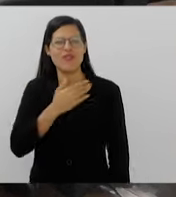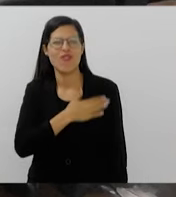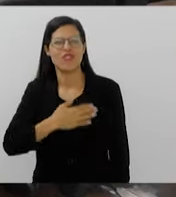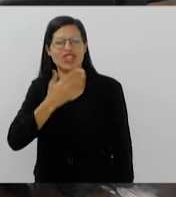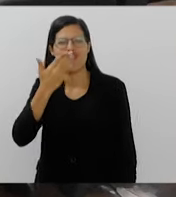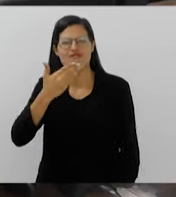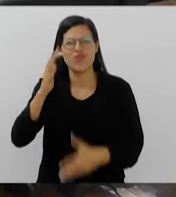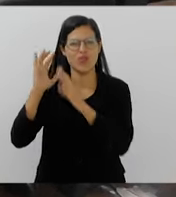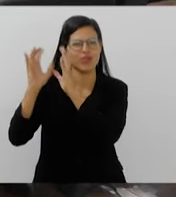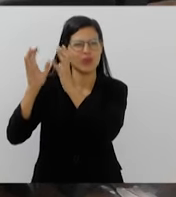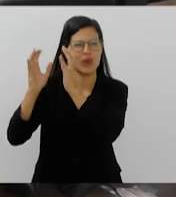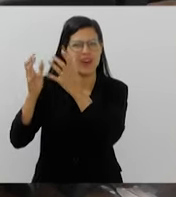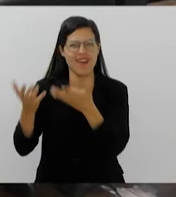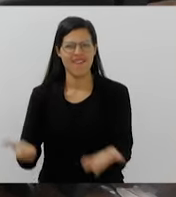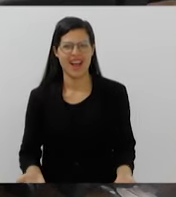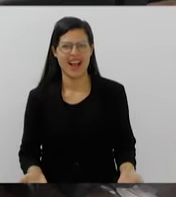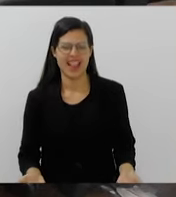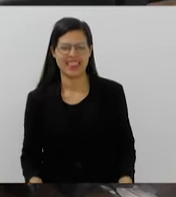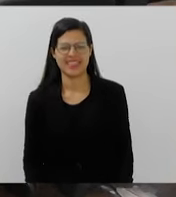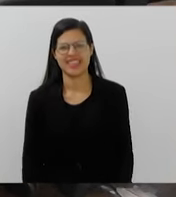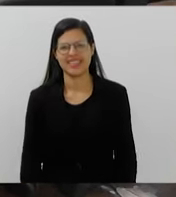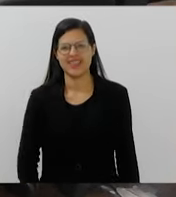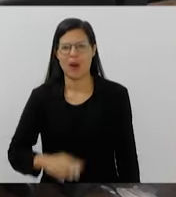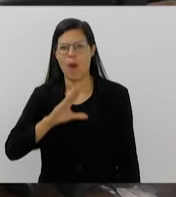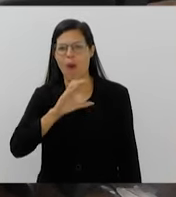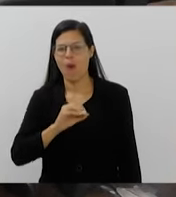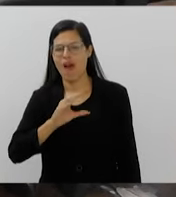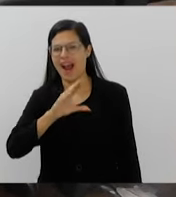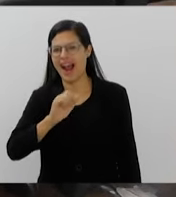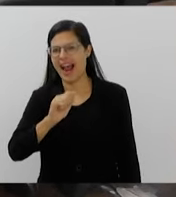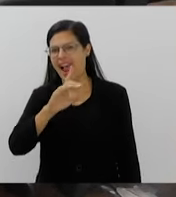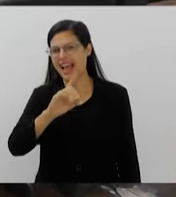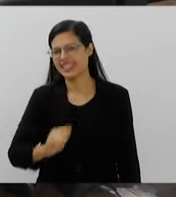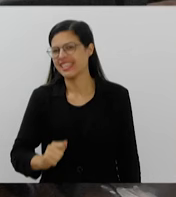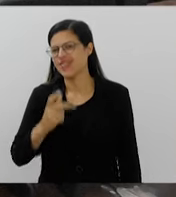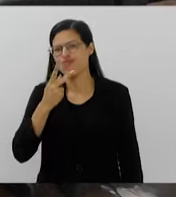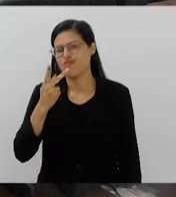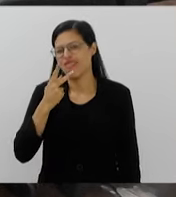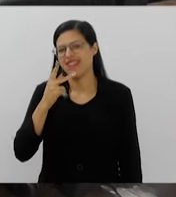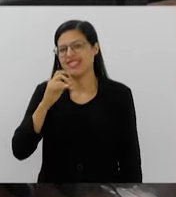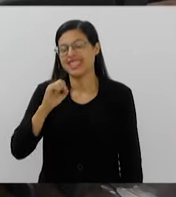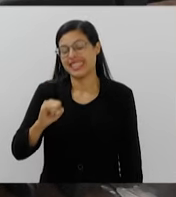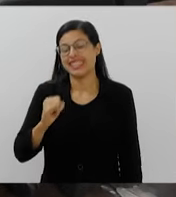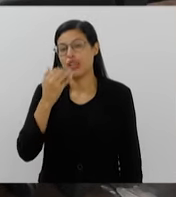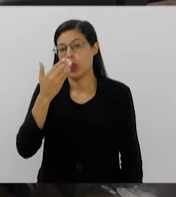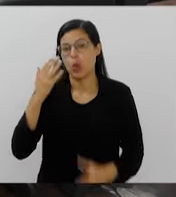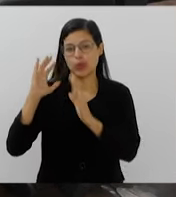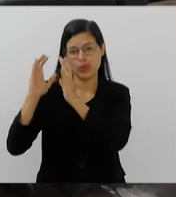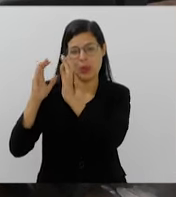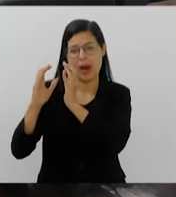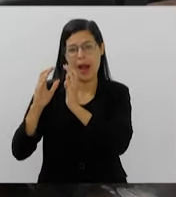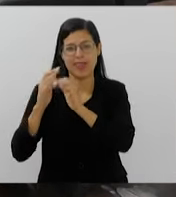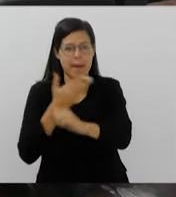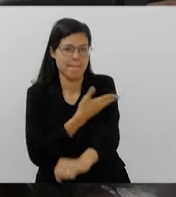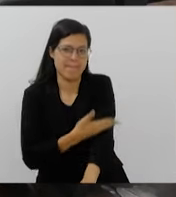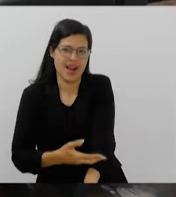de coco. Cocada... Ele não diz se é branca ou preta, por causa.